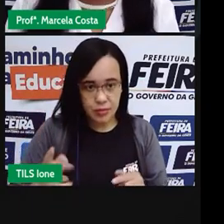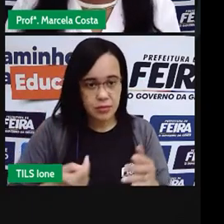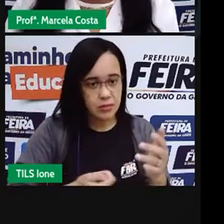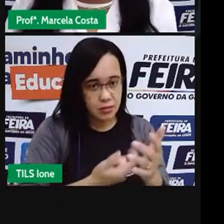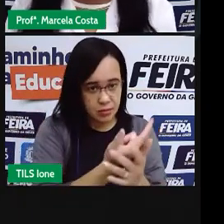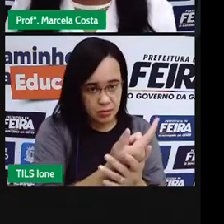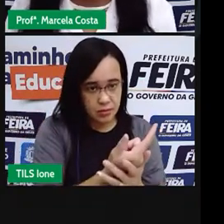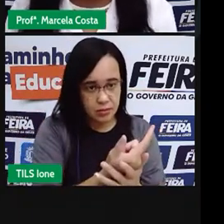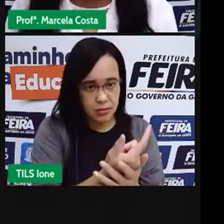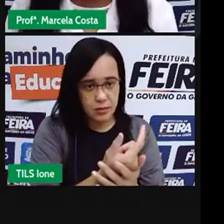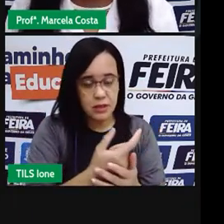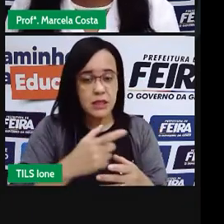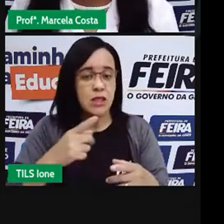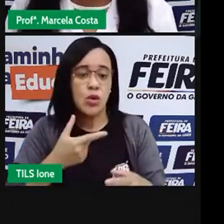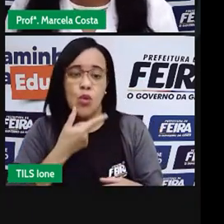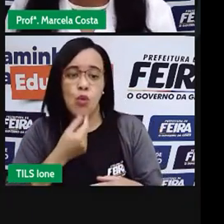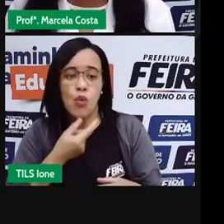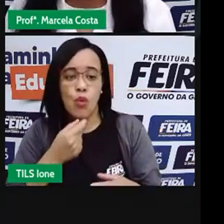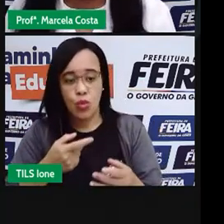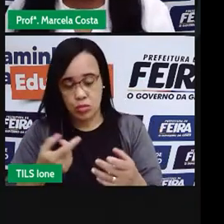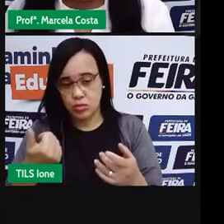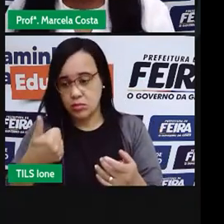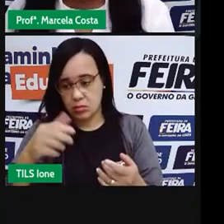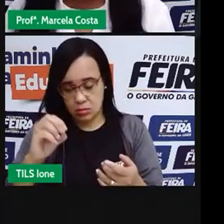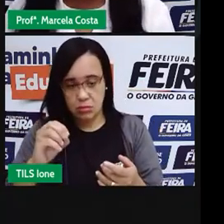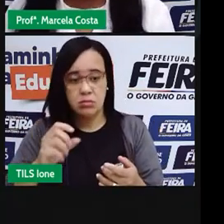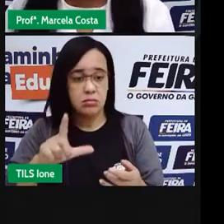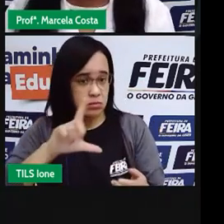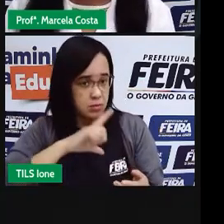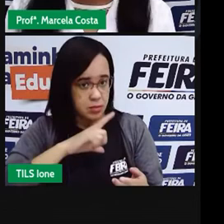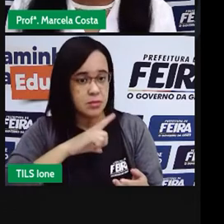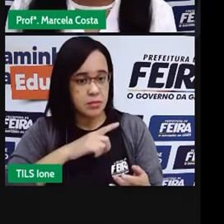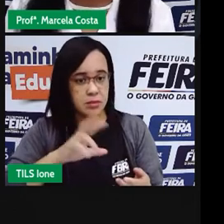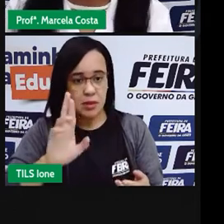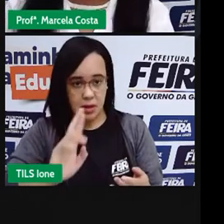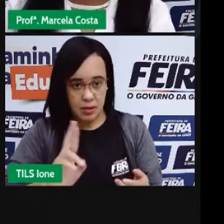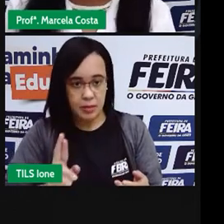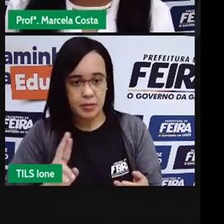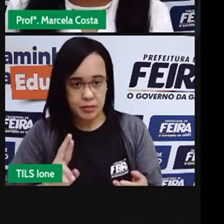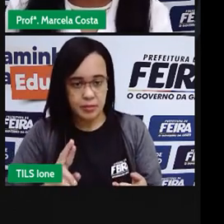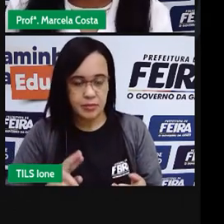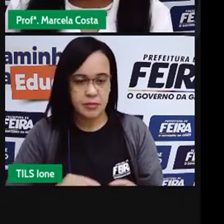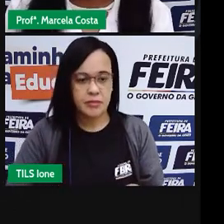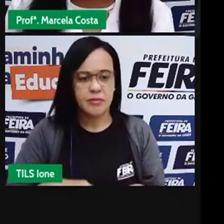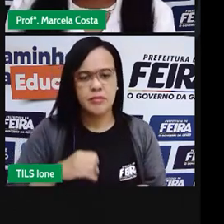do valor que o Thiago tem, que é R$10, para saber